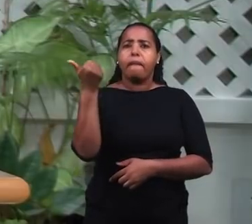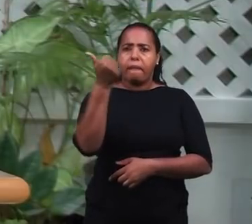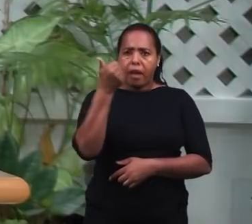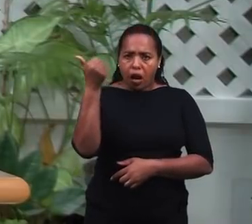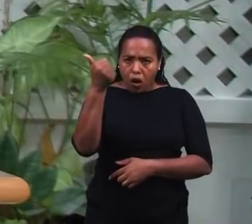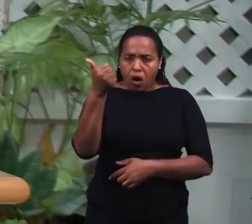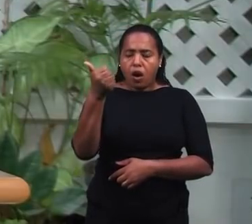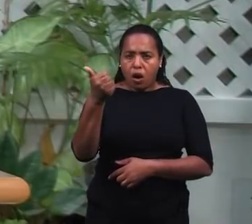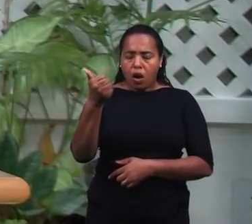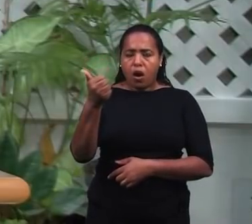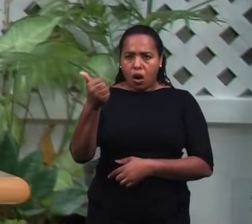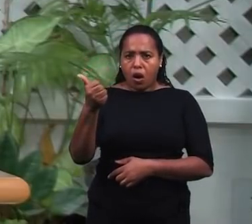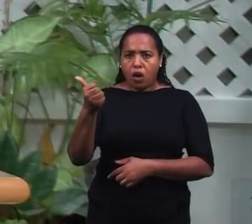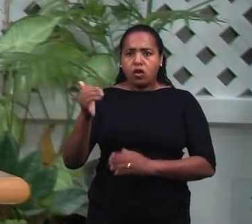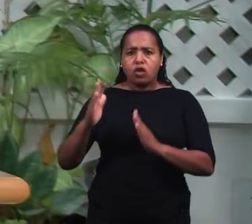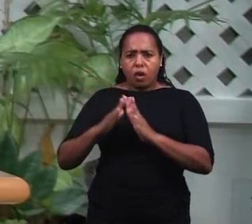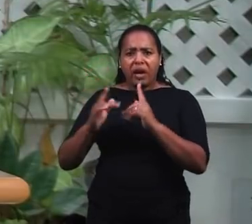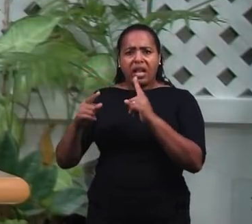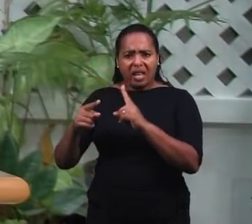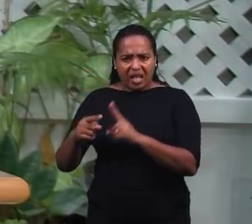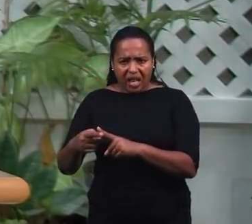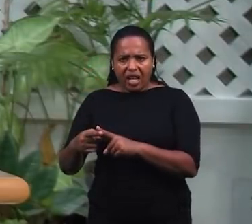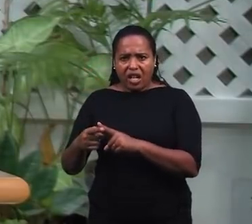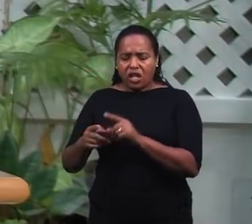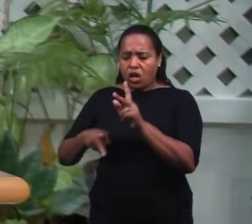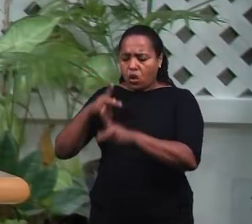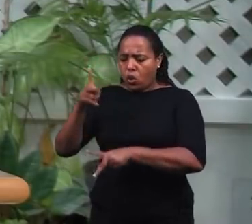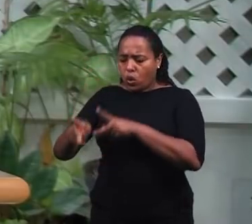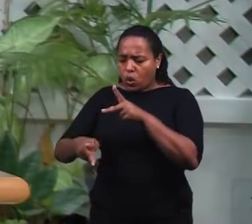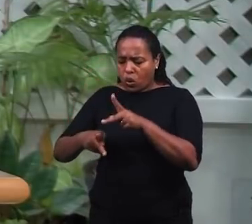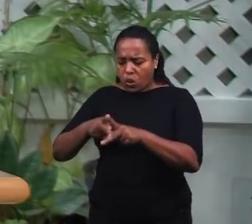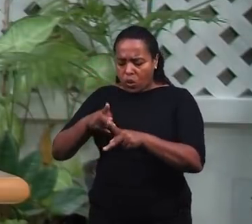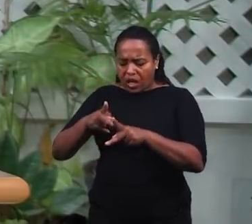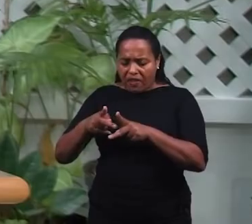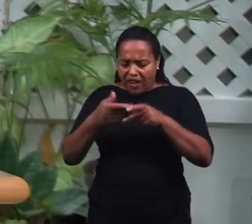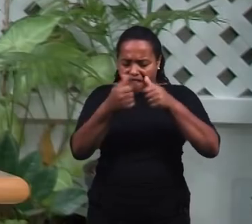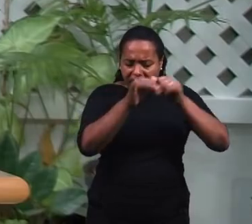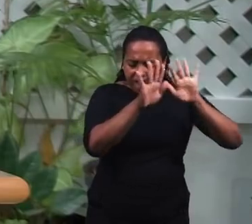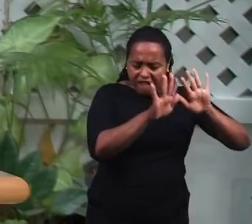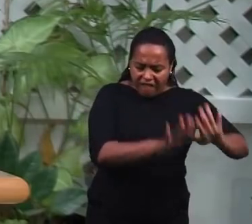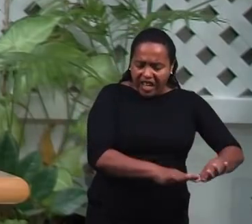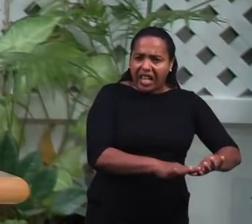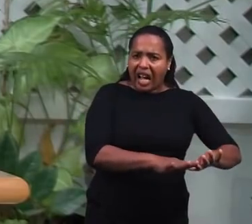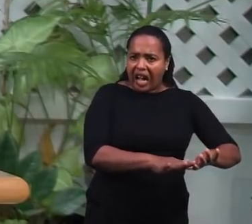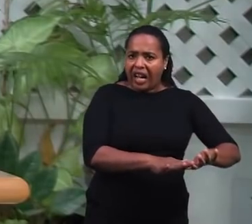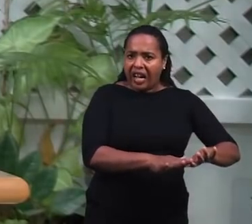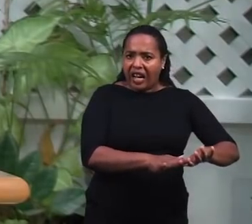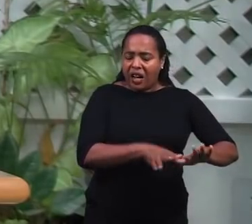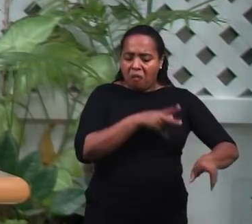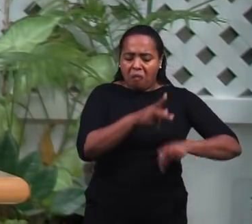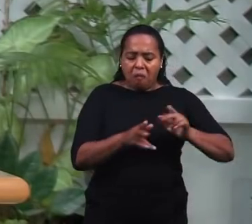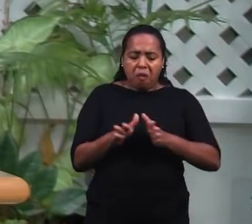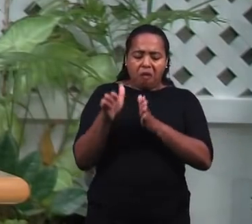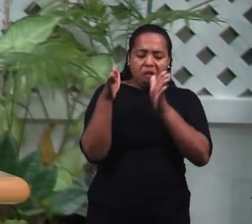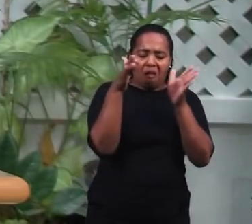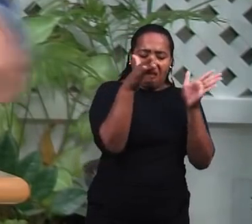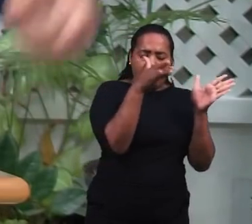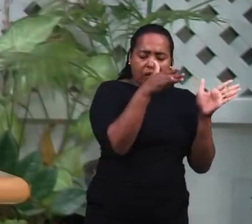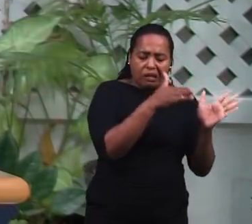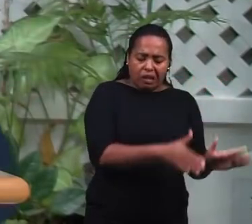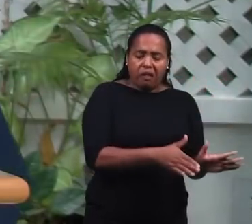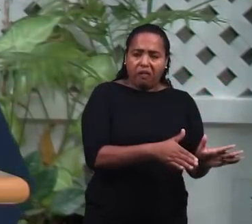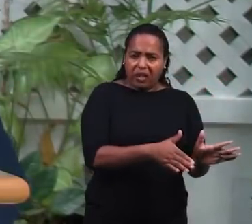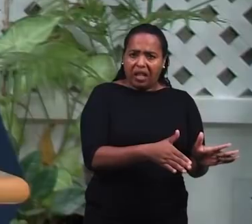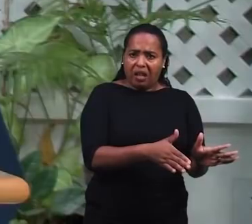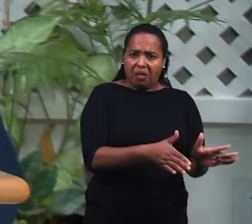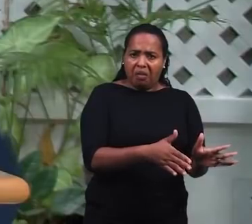melhor sobre a igreja que não vai subir, a igreja infiel, a